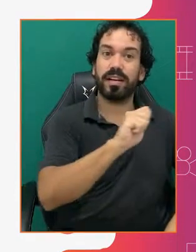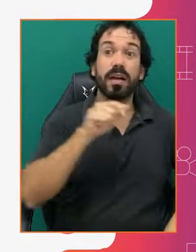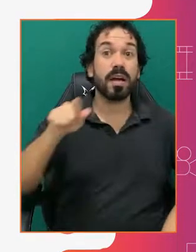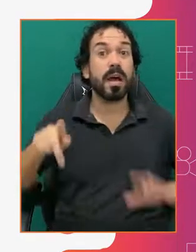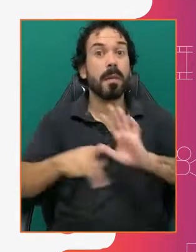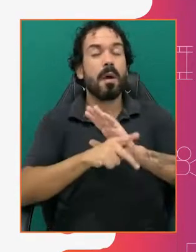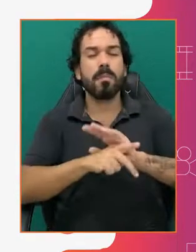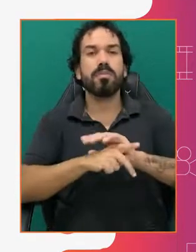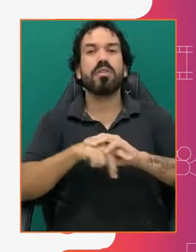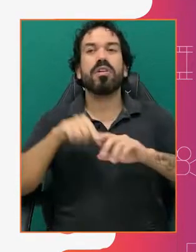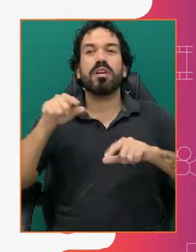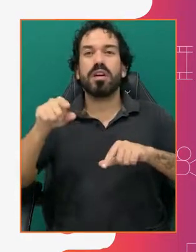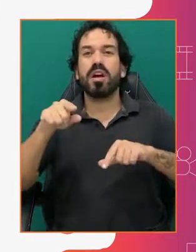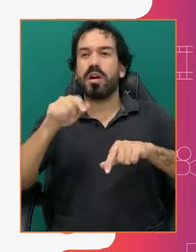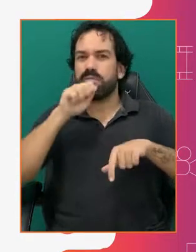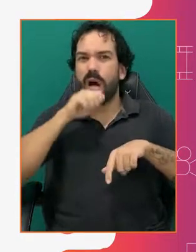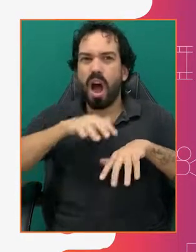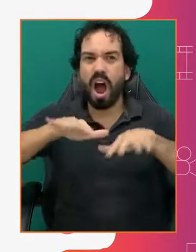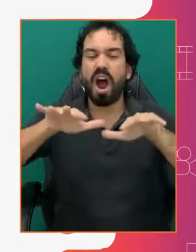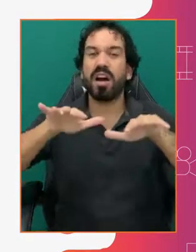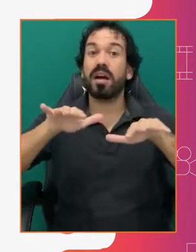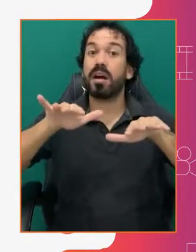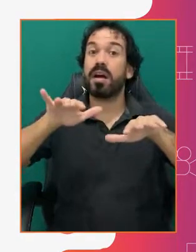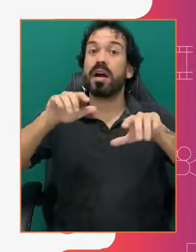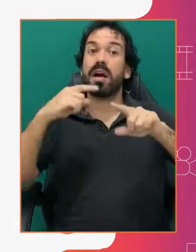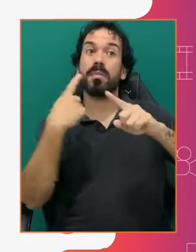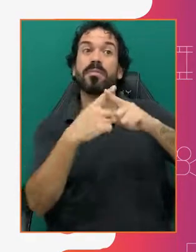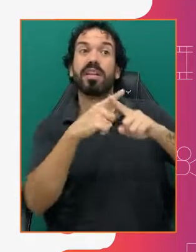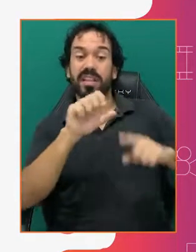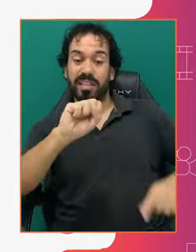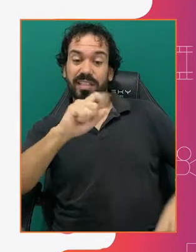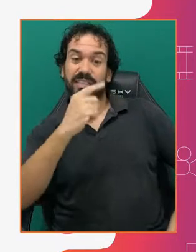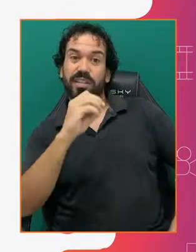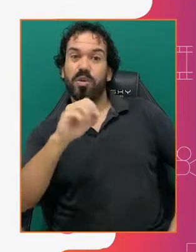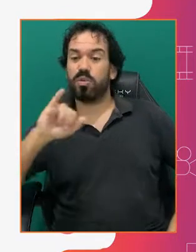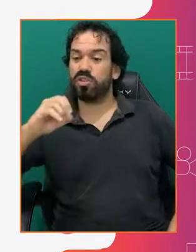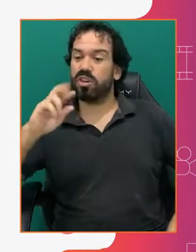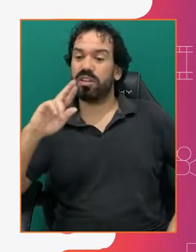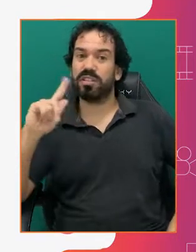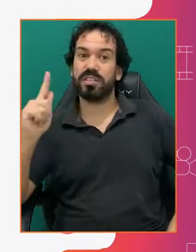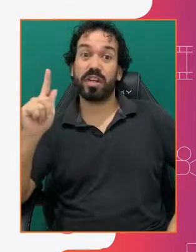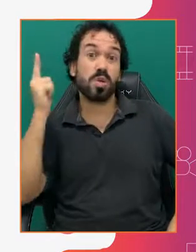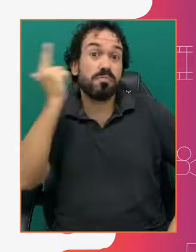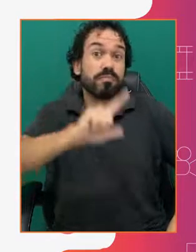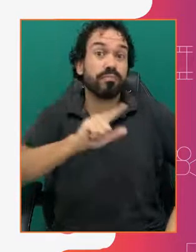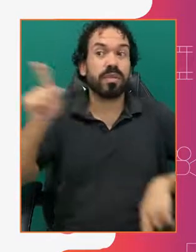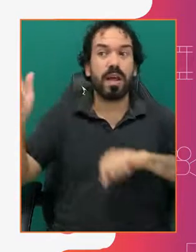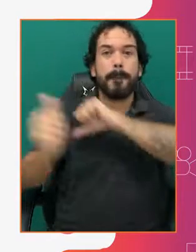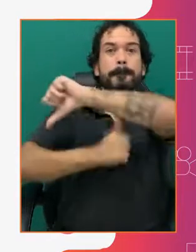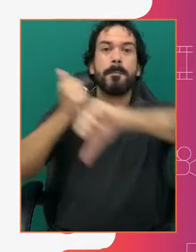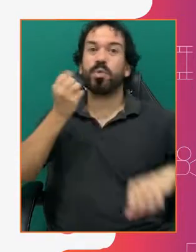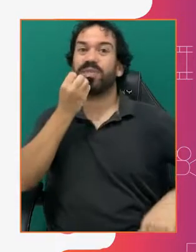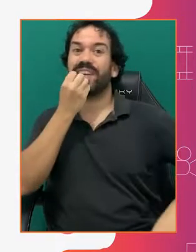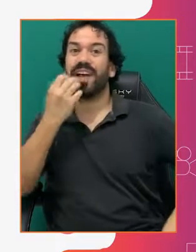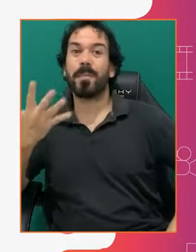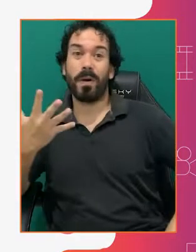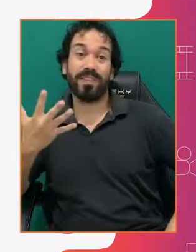torna bom depois de ser derrotado por São Jorge. Já falando de longa-metragem,